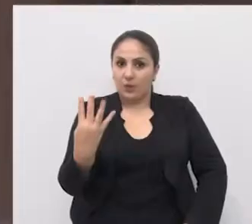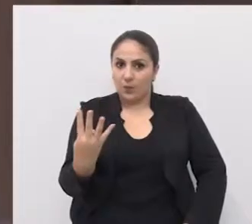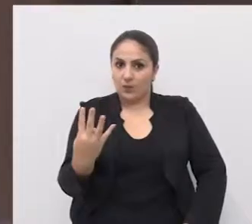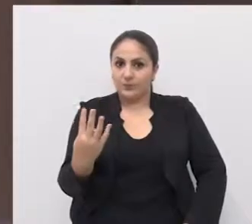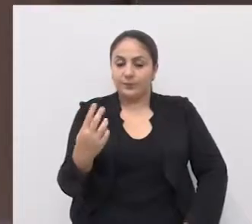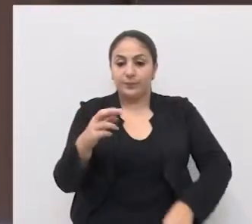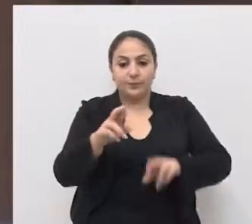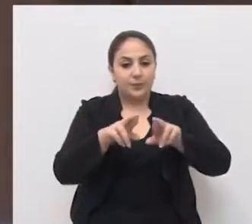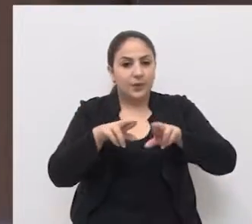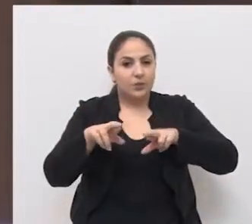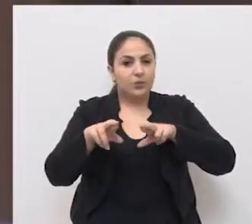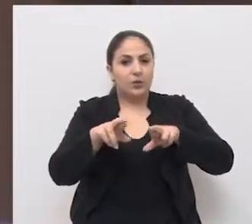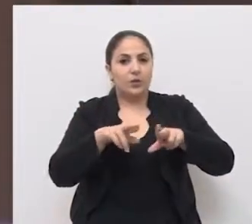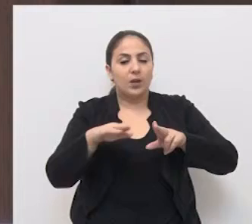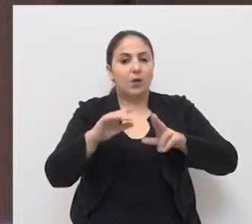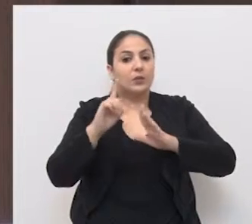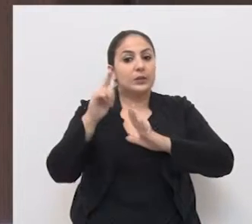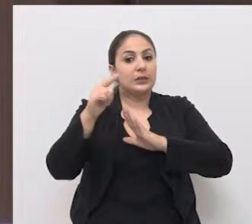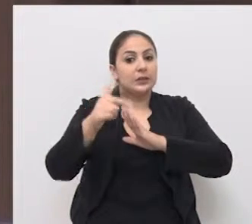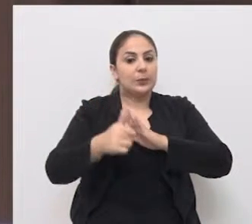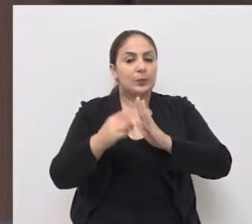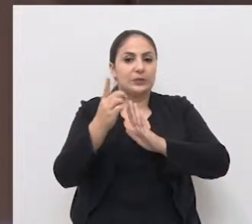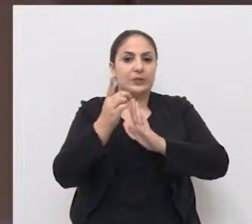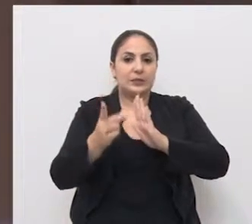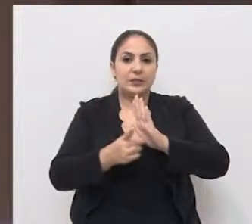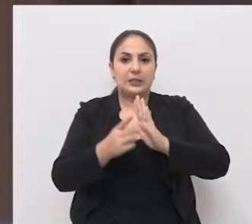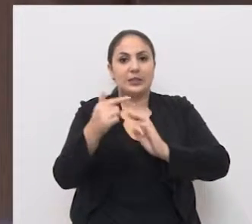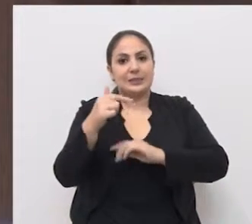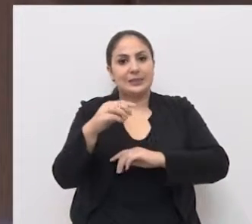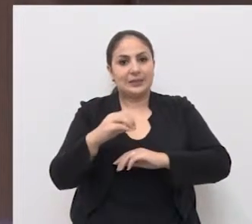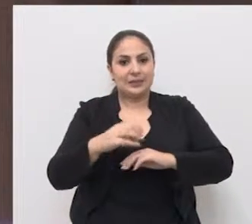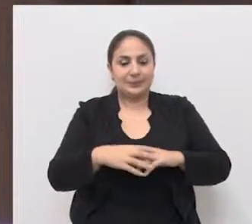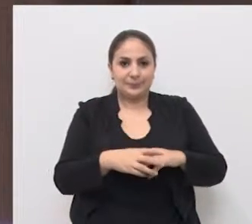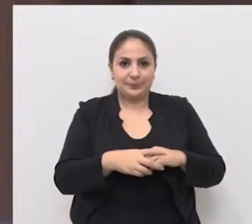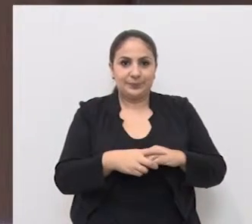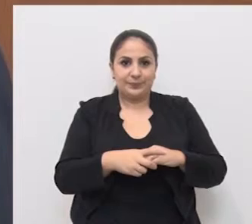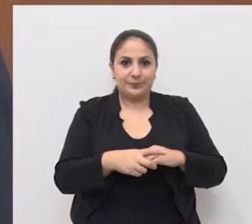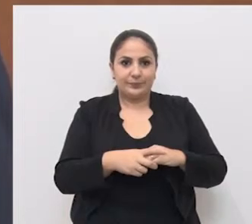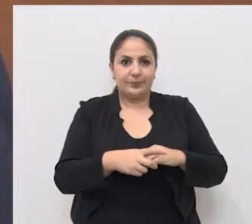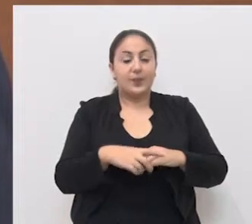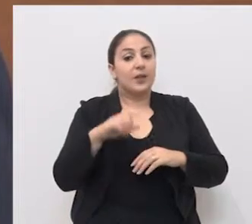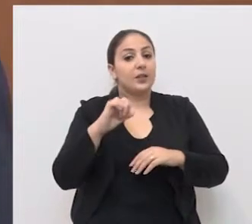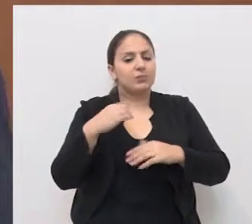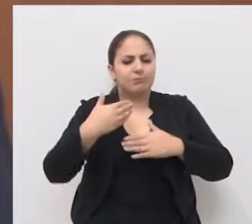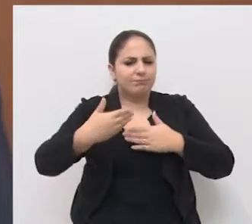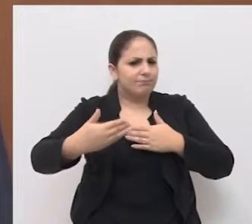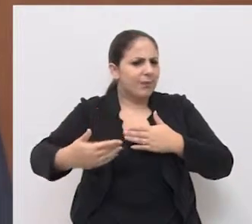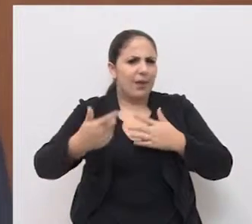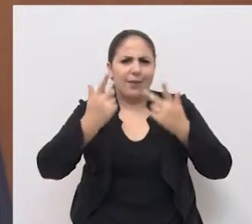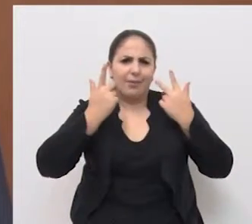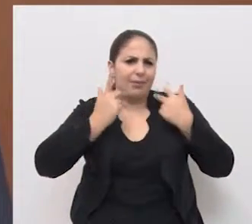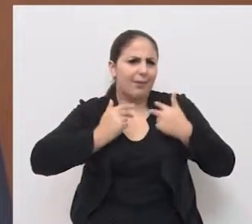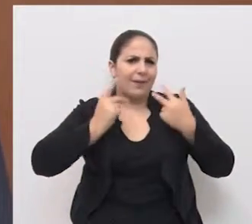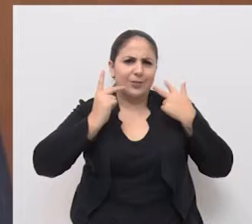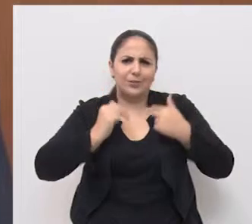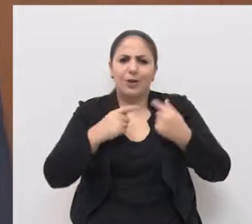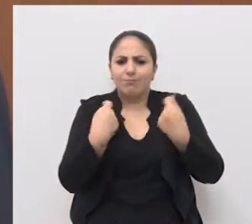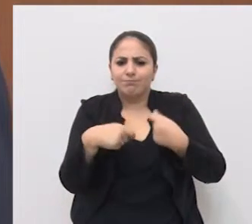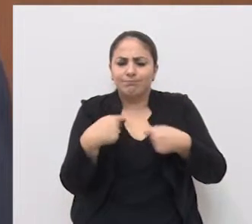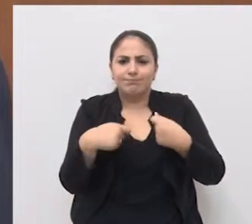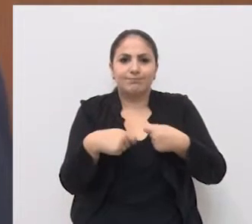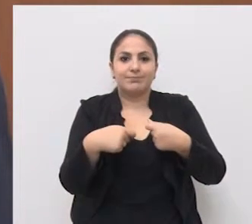1934. As regionais surgiram a partir da década de 70. Isso decorre da natural,